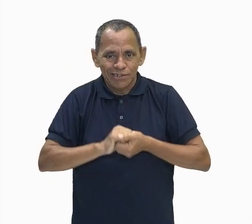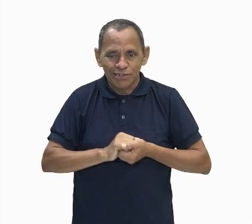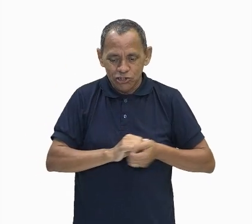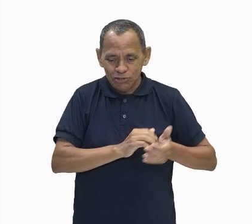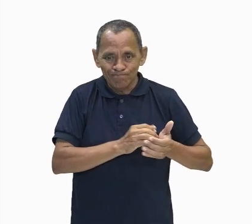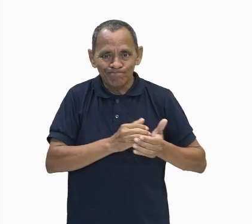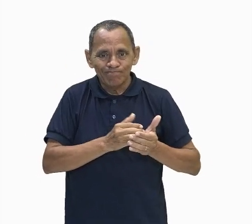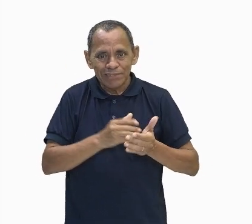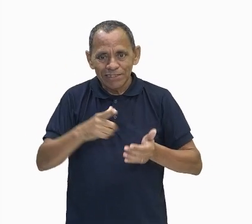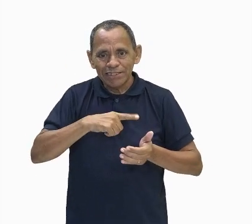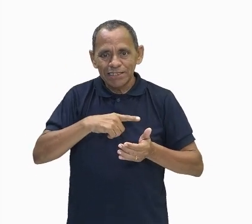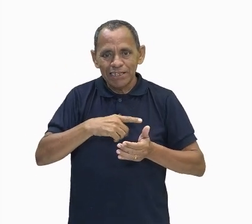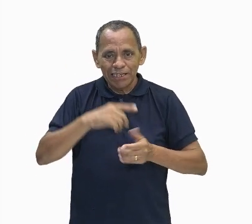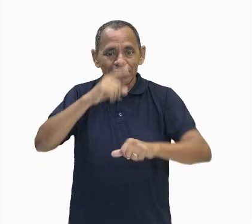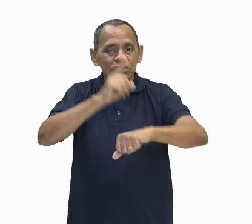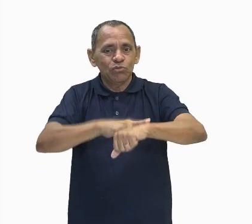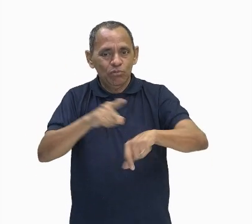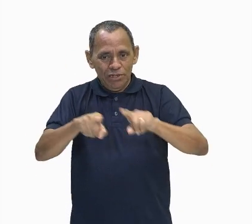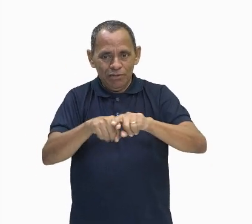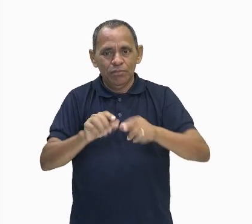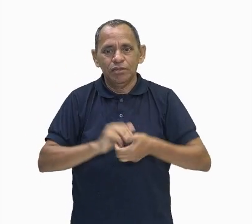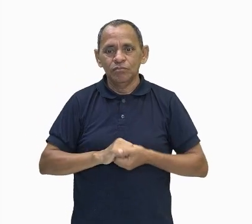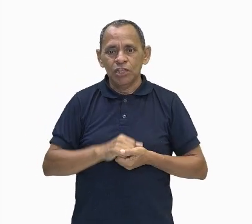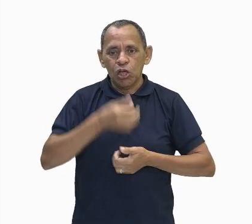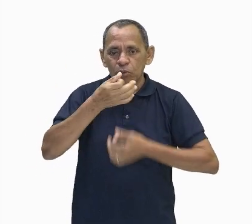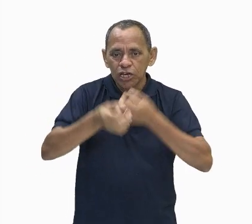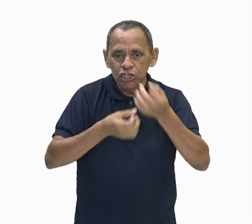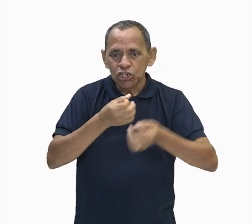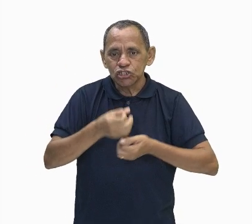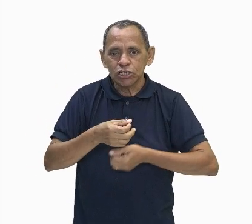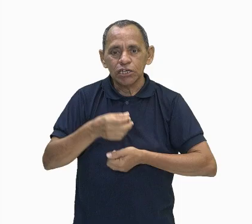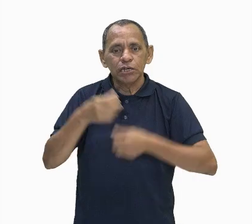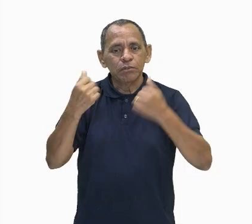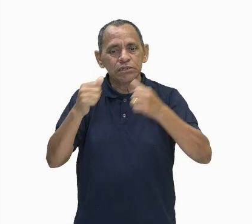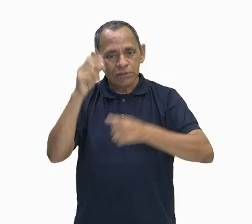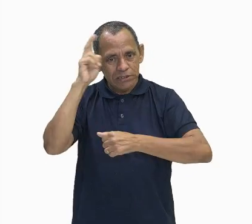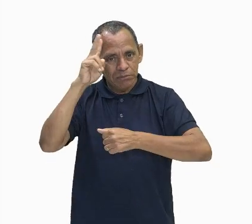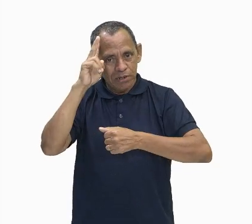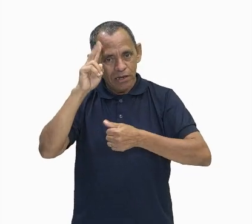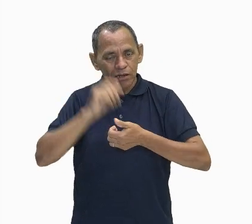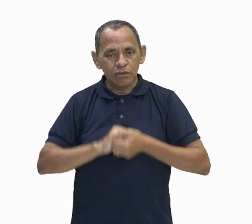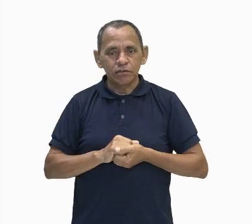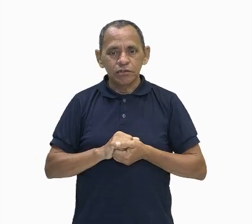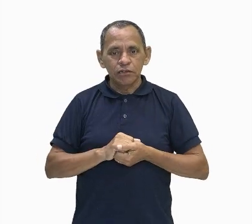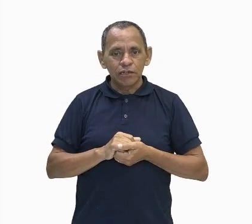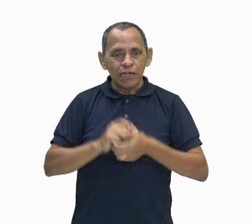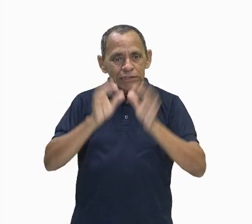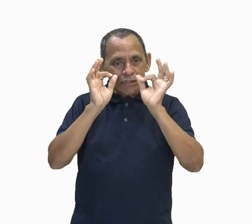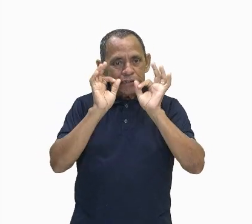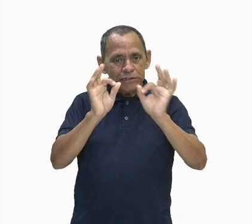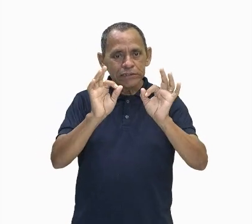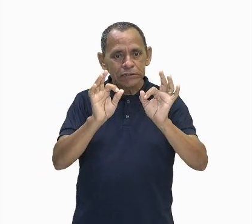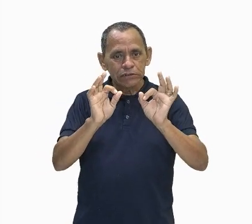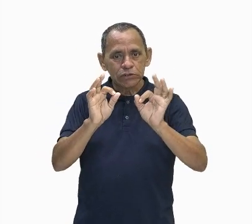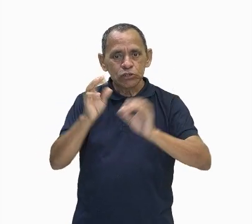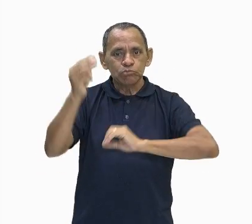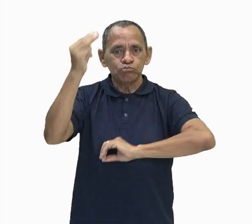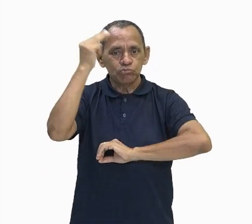poema que não nos deixa esquecer o que aconteceu. Então, nos desperta ali uma memória e